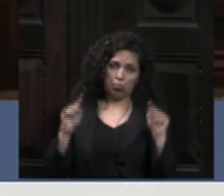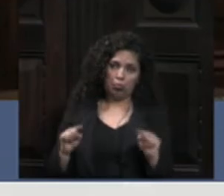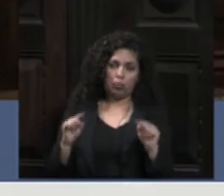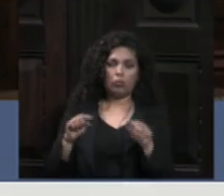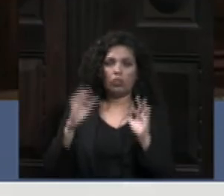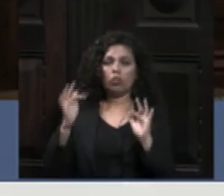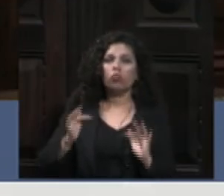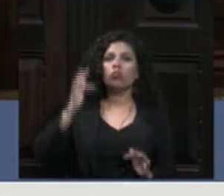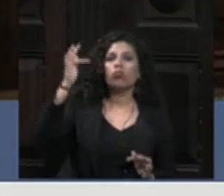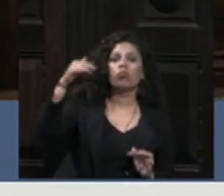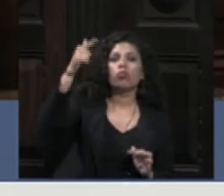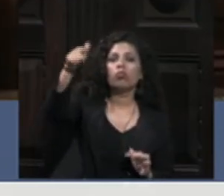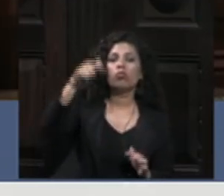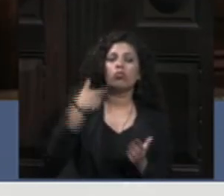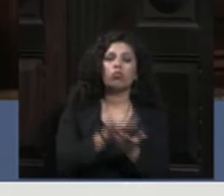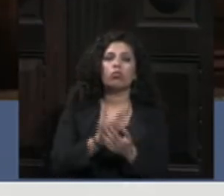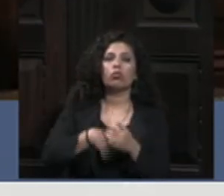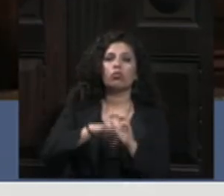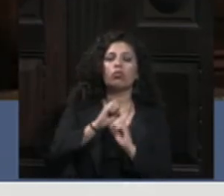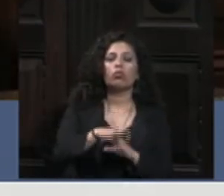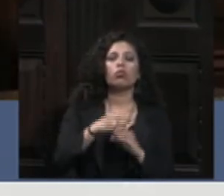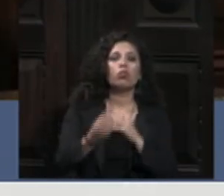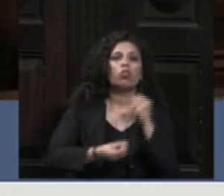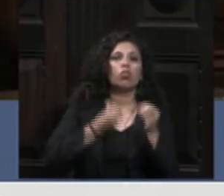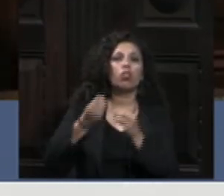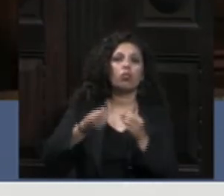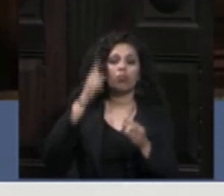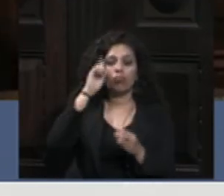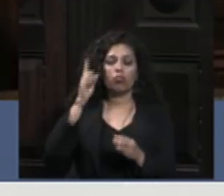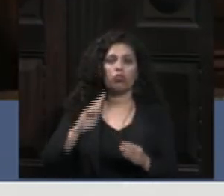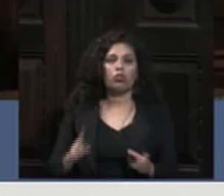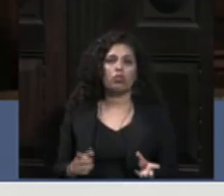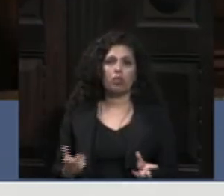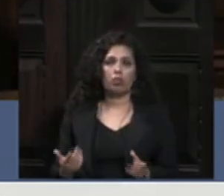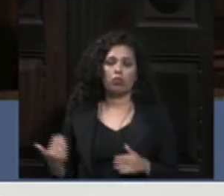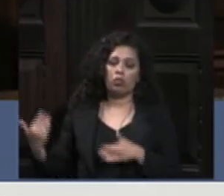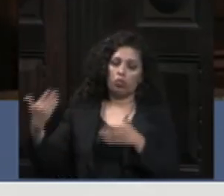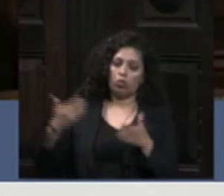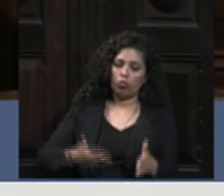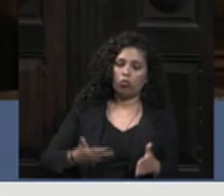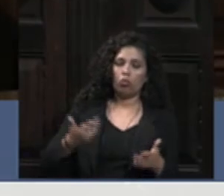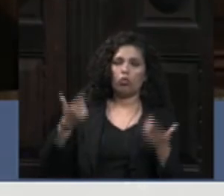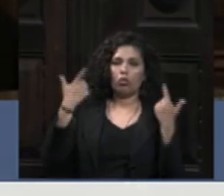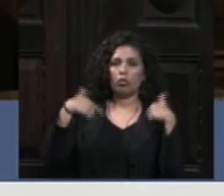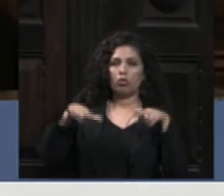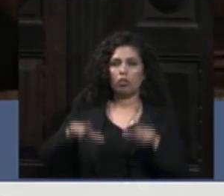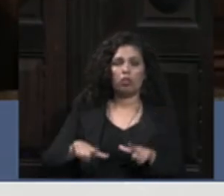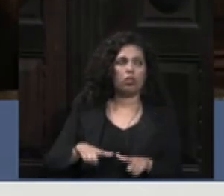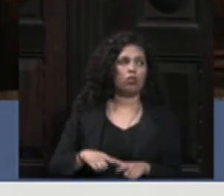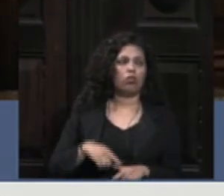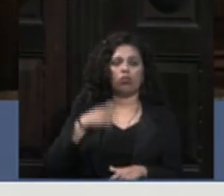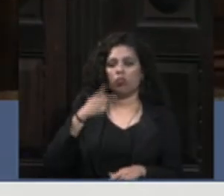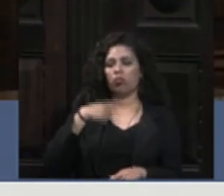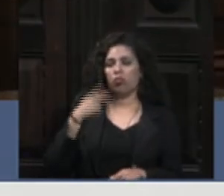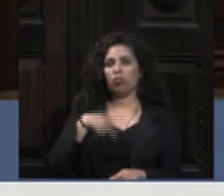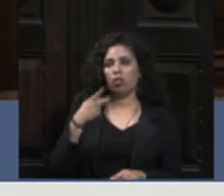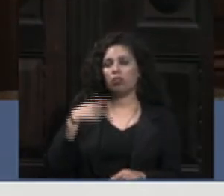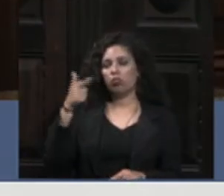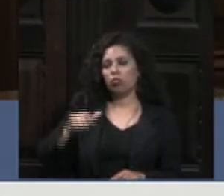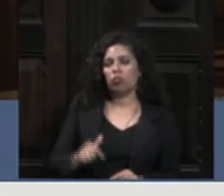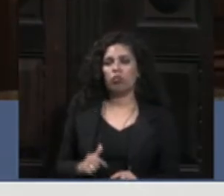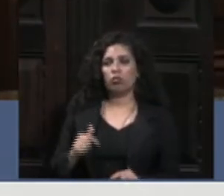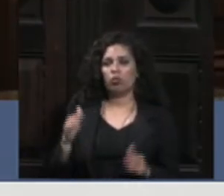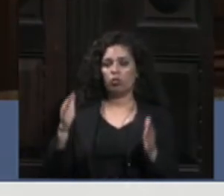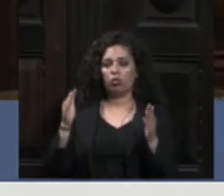futuro nas suas próprias mãos. Então eu cobro dessa casa, da presidência da casa e